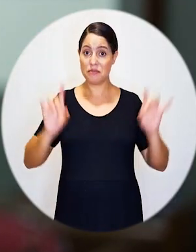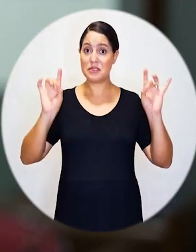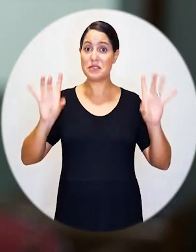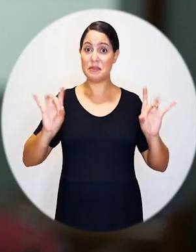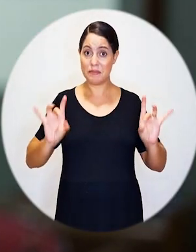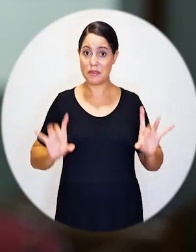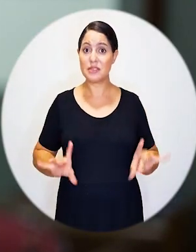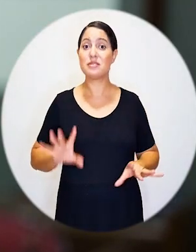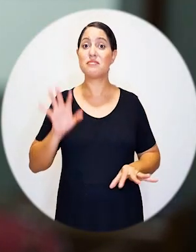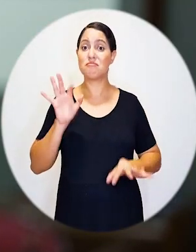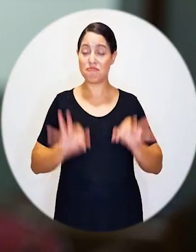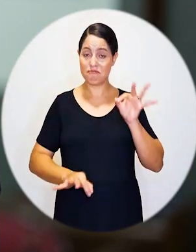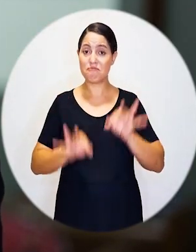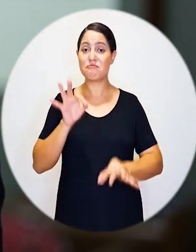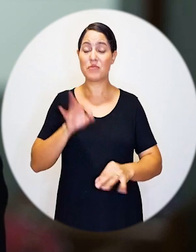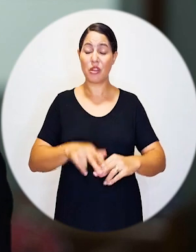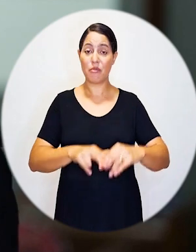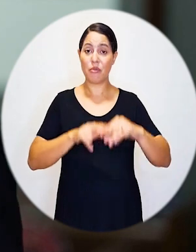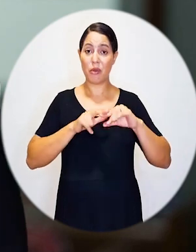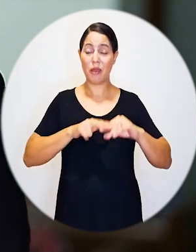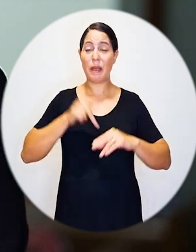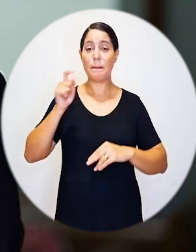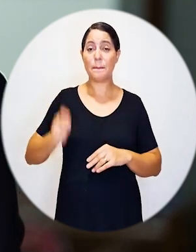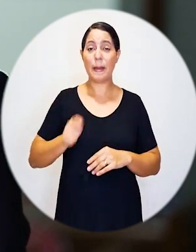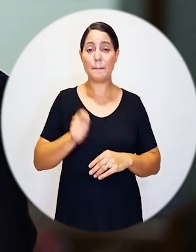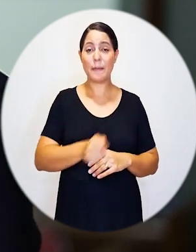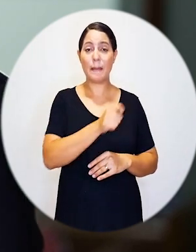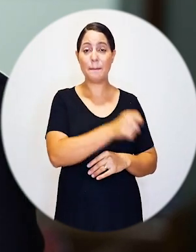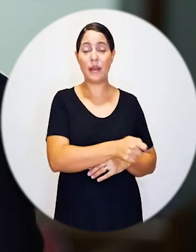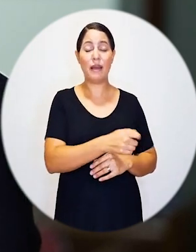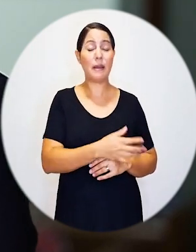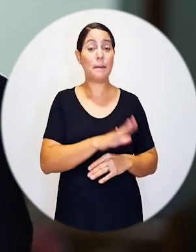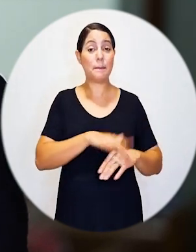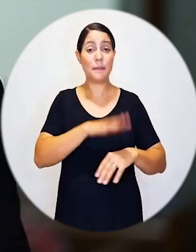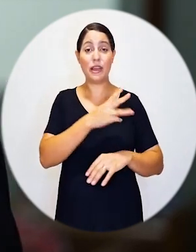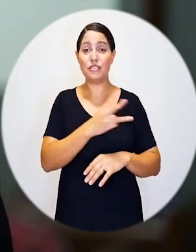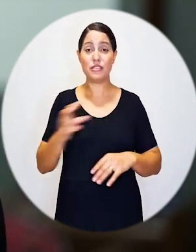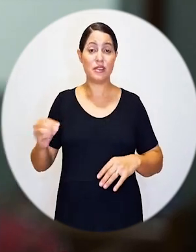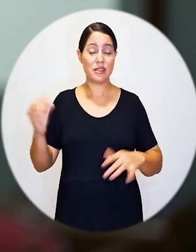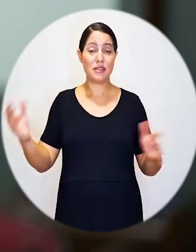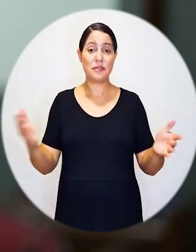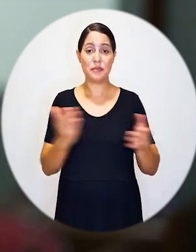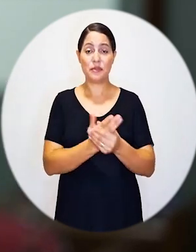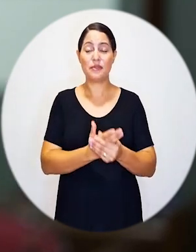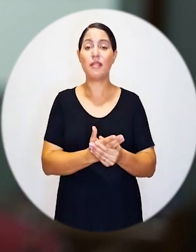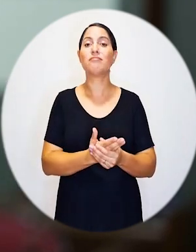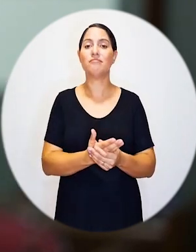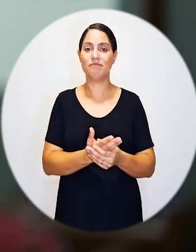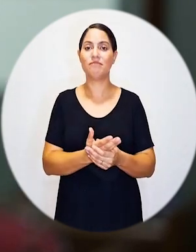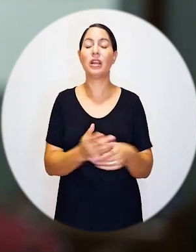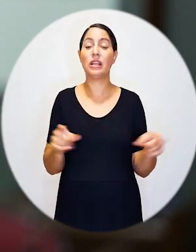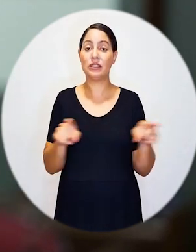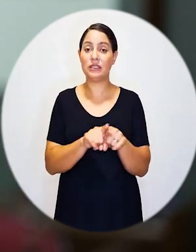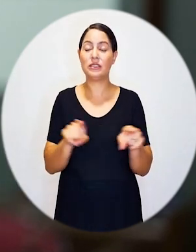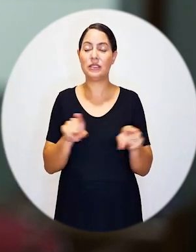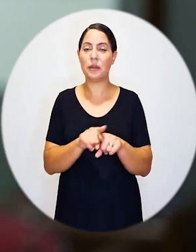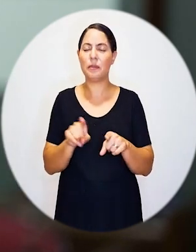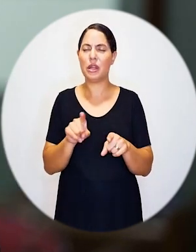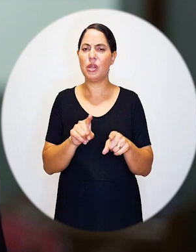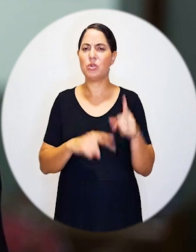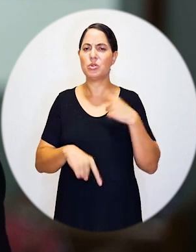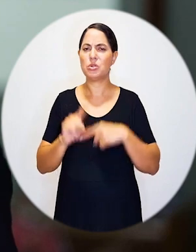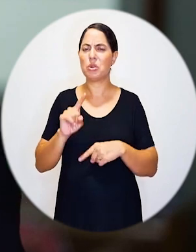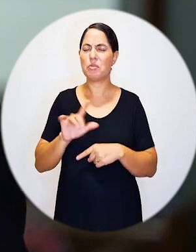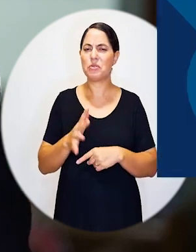especial. Primeiramente, por julgarmos mais de 370 processos, superando o número de processos que